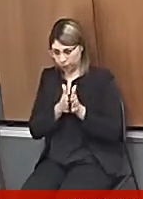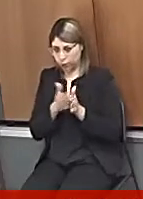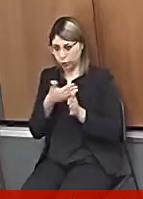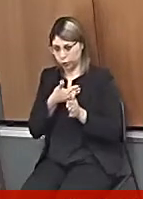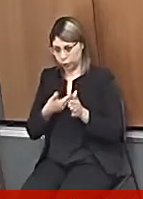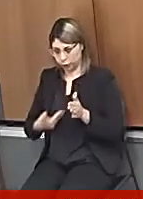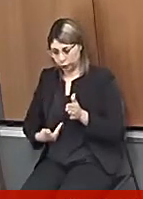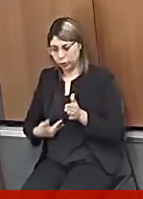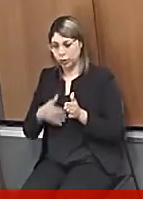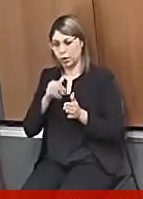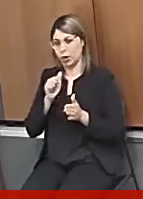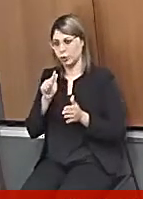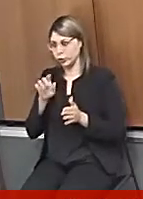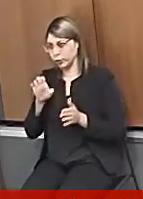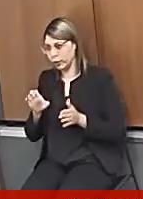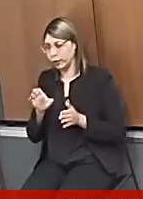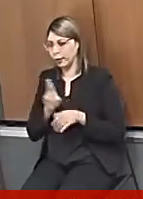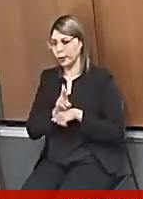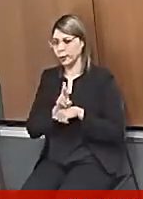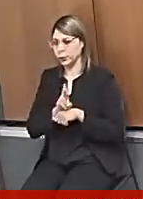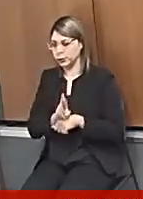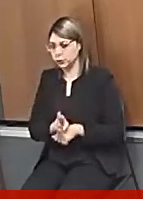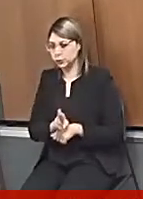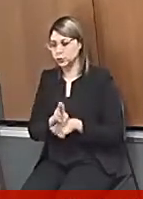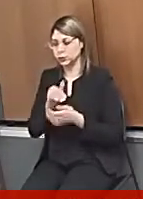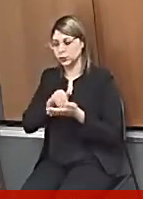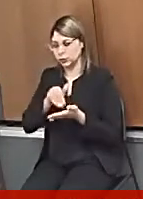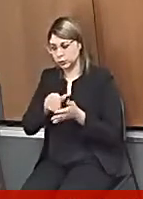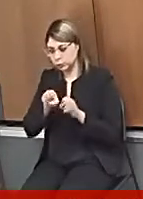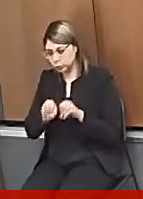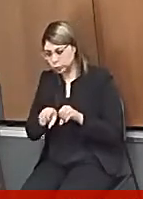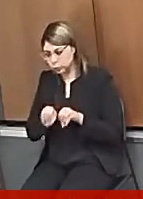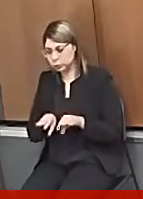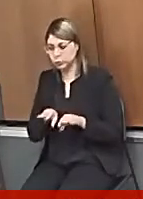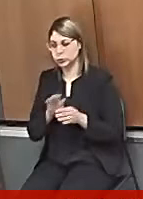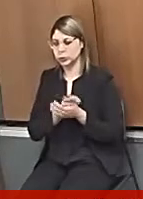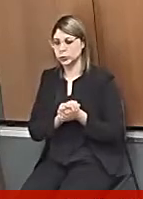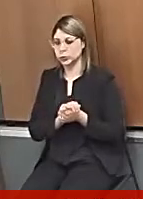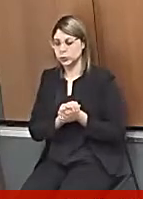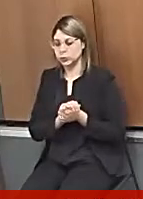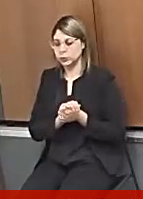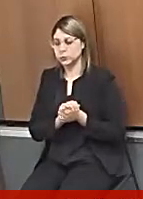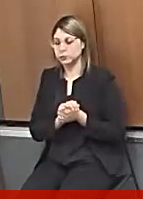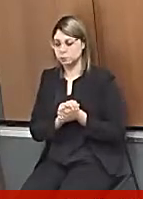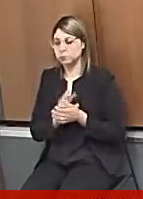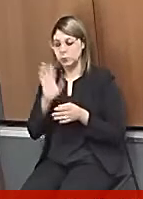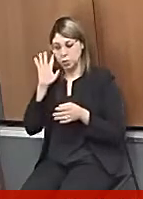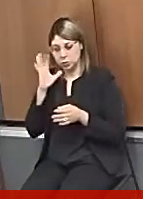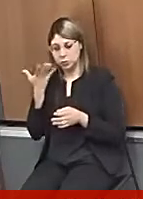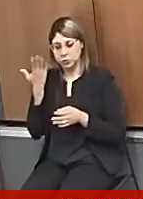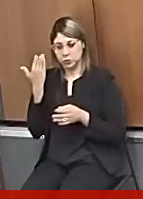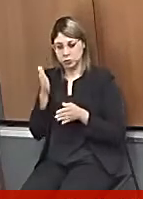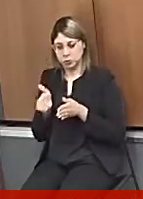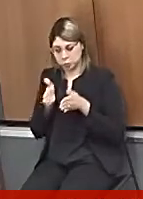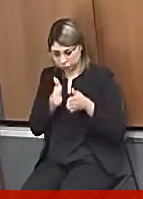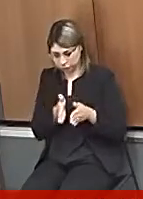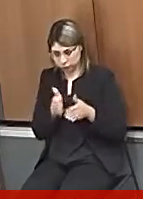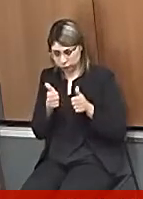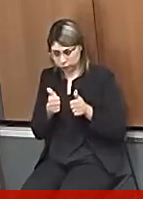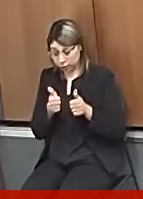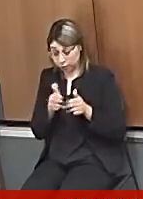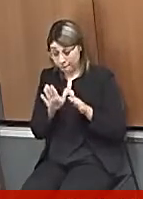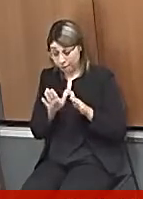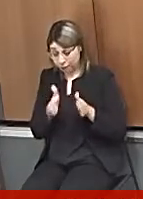a g a representante da secretaria de educação é foi resolvido uma parte